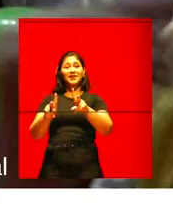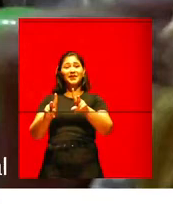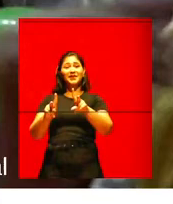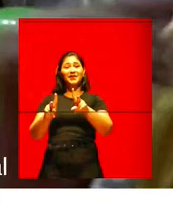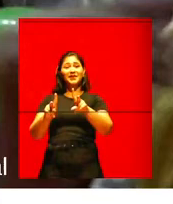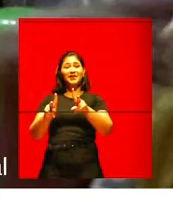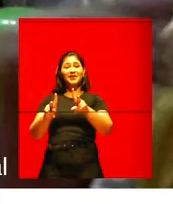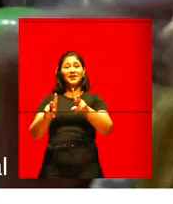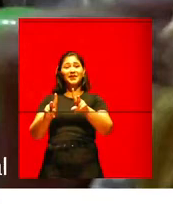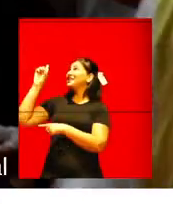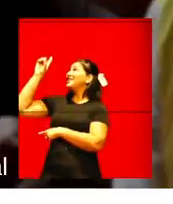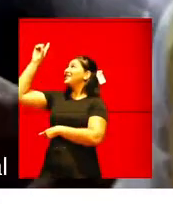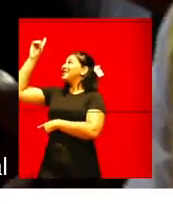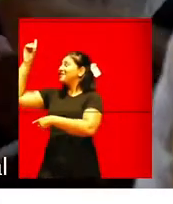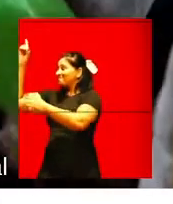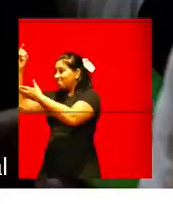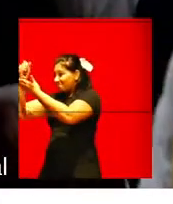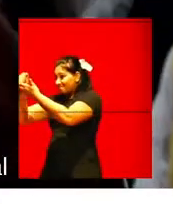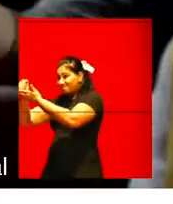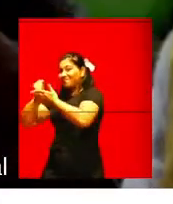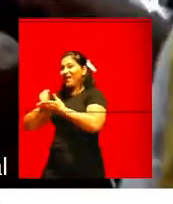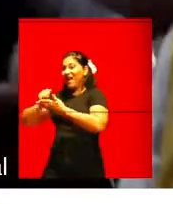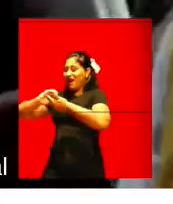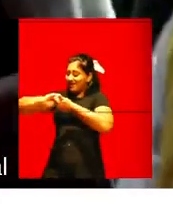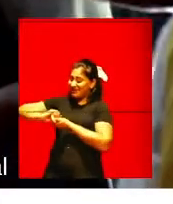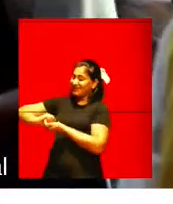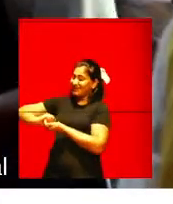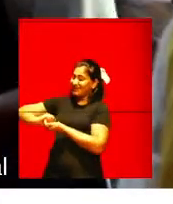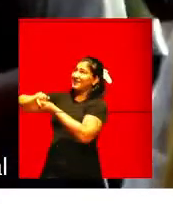Bora! Aquece!